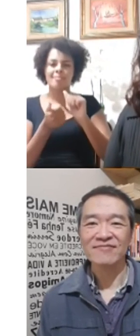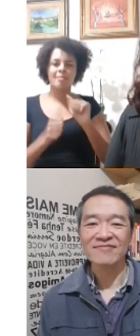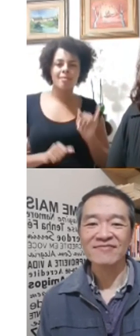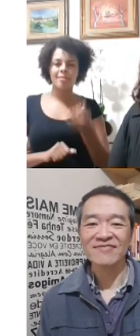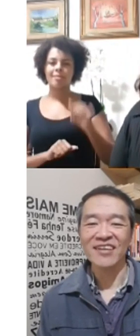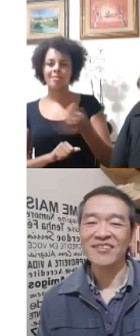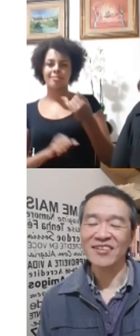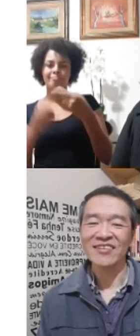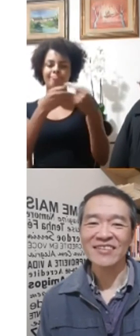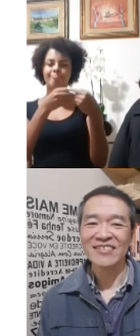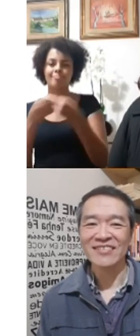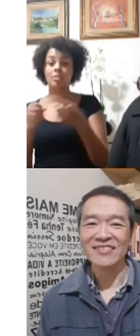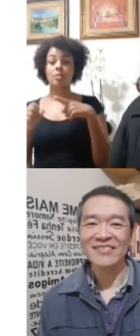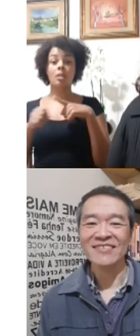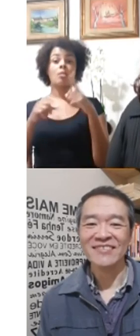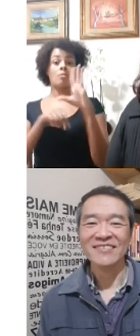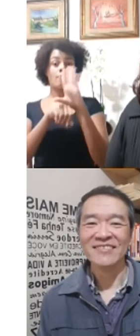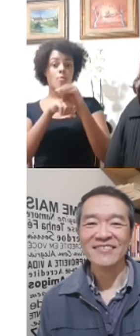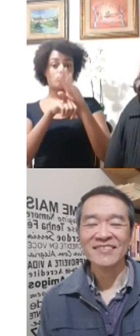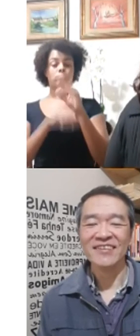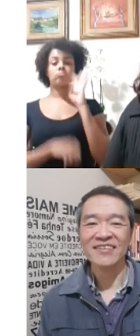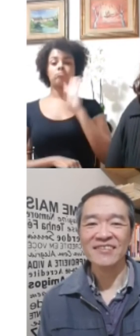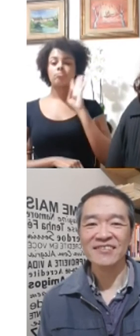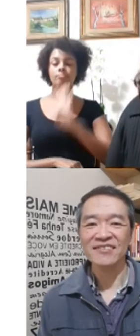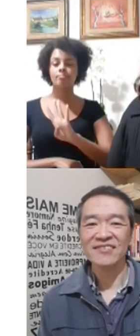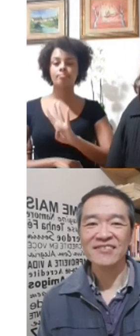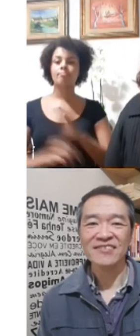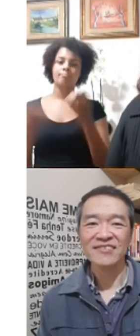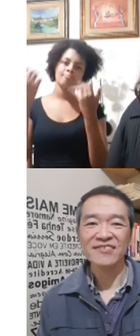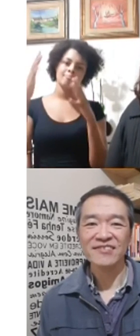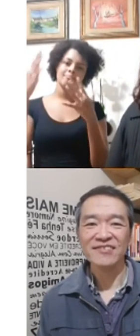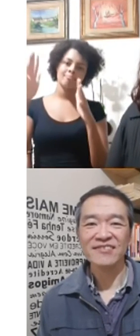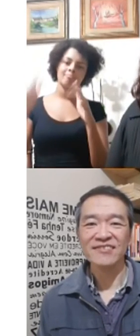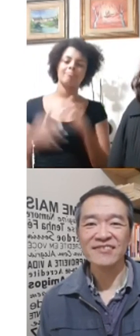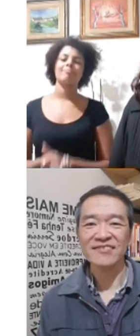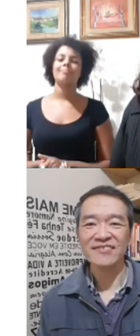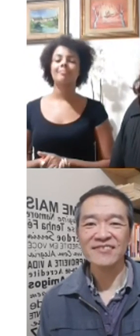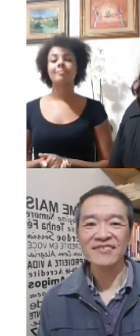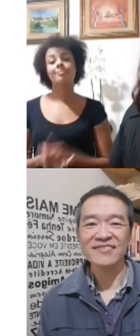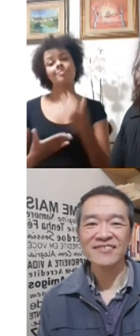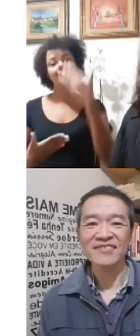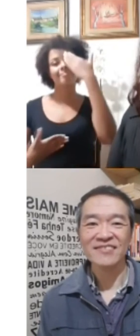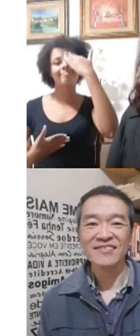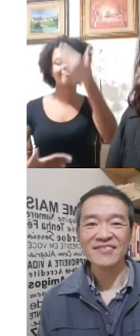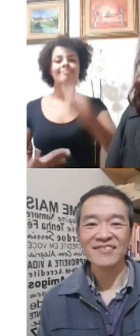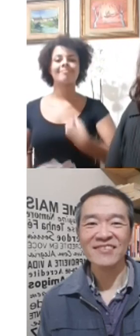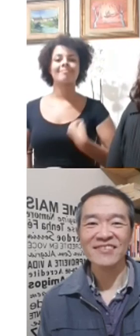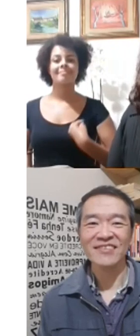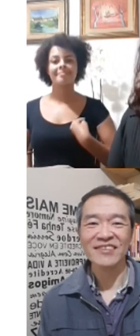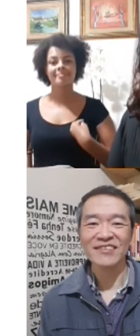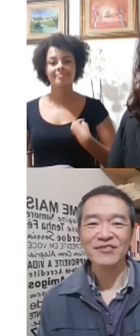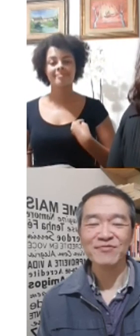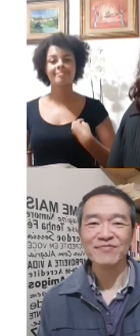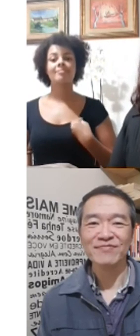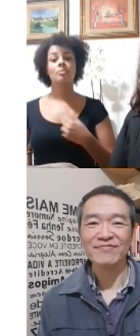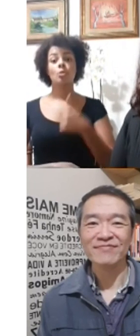né? Muitas coisas interessantes, legais. Parabéns, então, mais uma vez pelo seu trabalho. Muito obrigada pela sua participação.